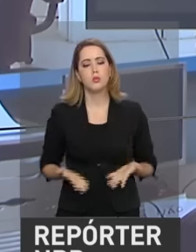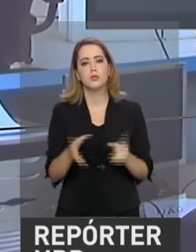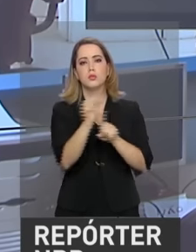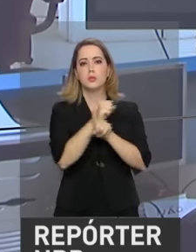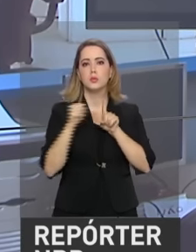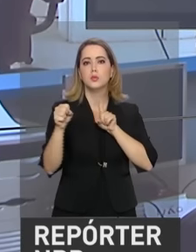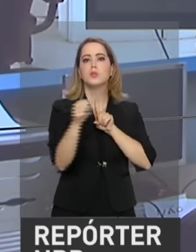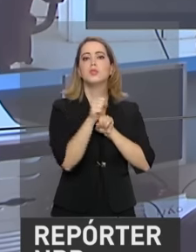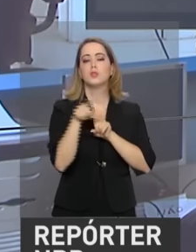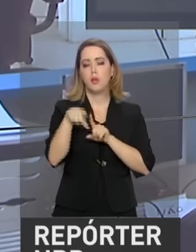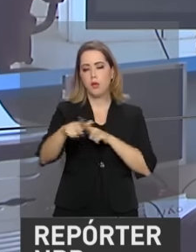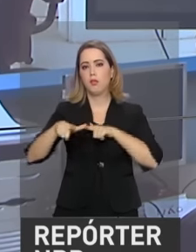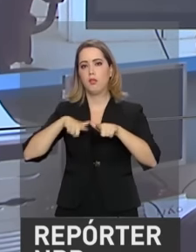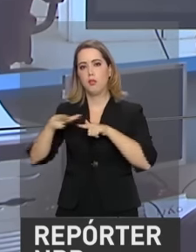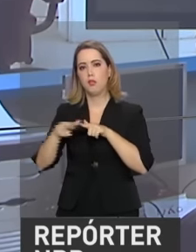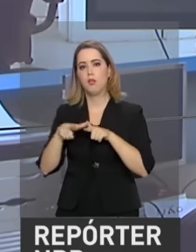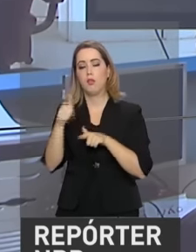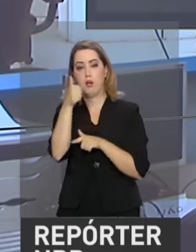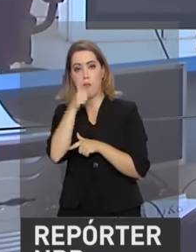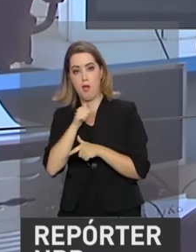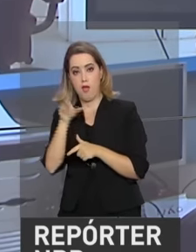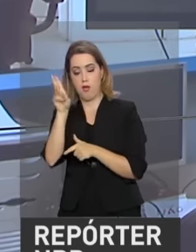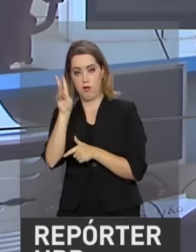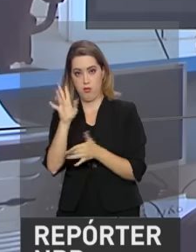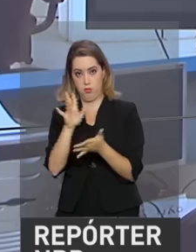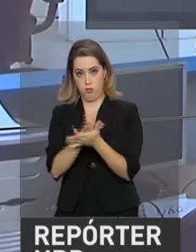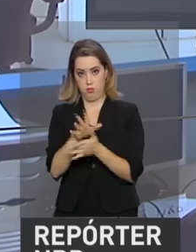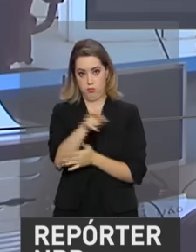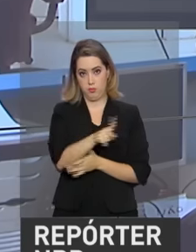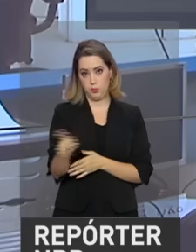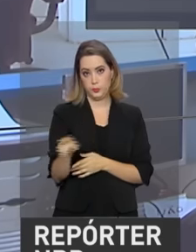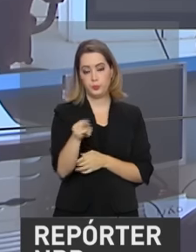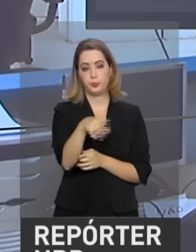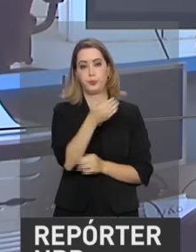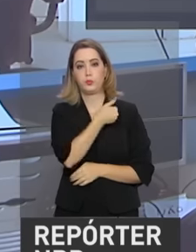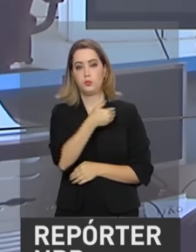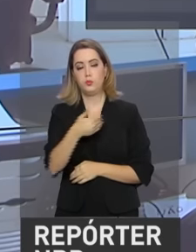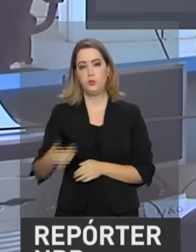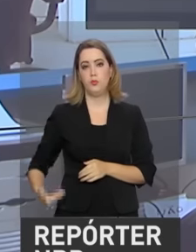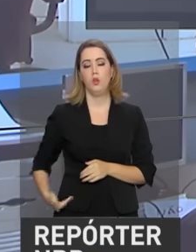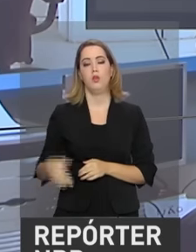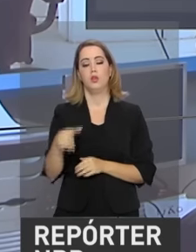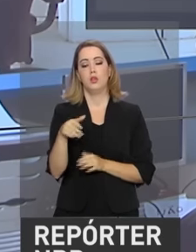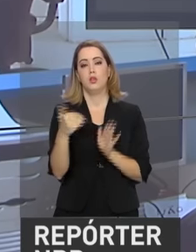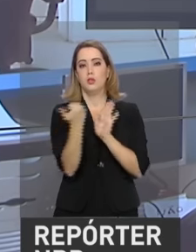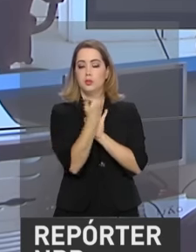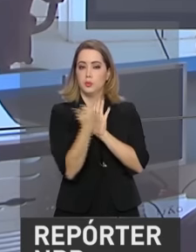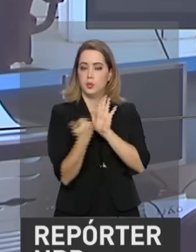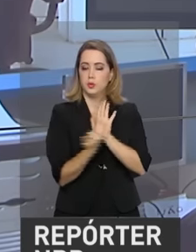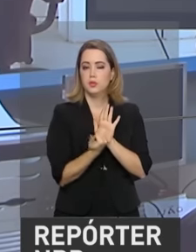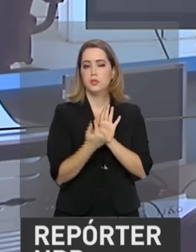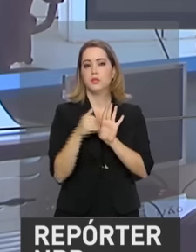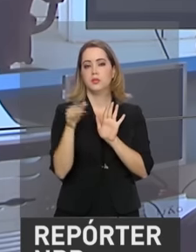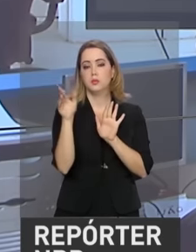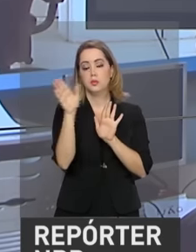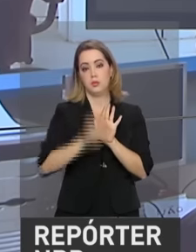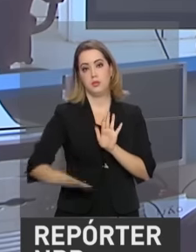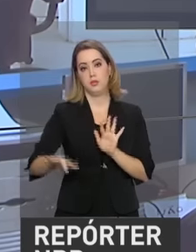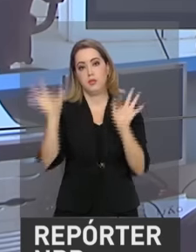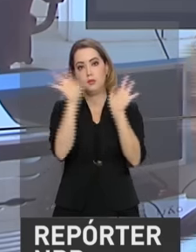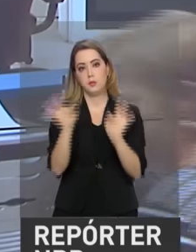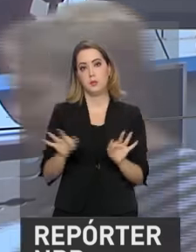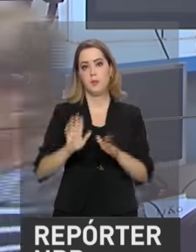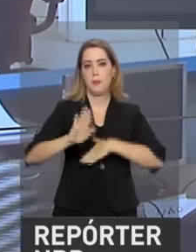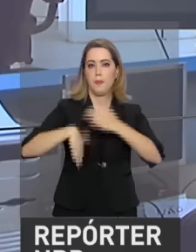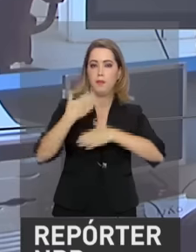da primeira-dama Marcela Temer como embaixadora do programa Criança Feliz. O presidente também falou das importantes transformações pelas